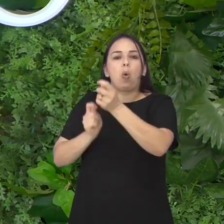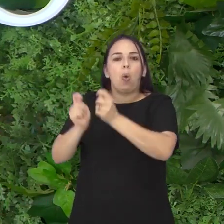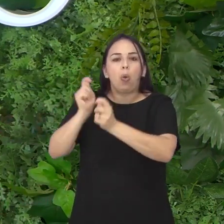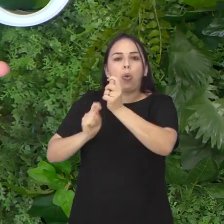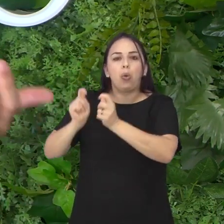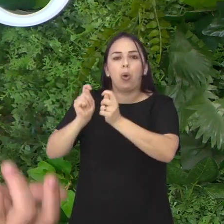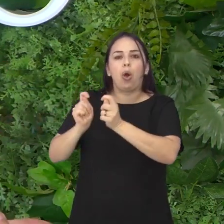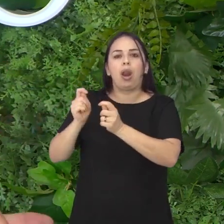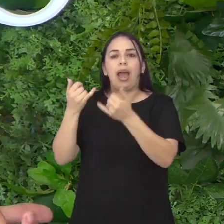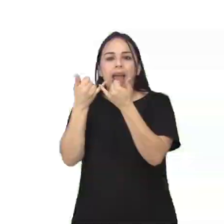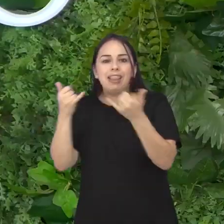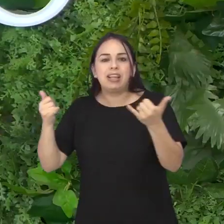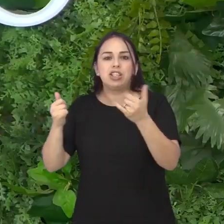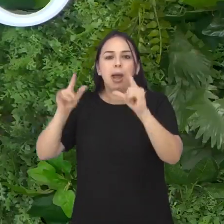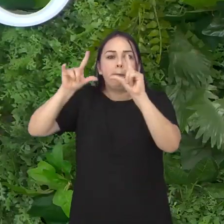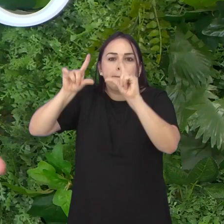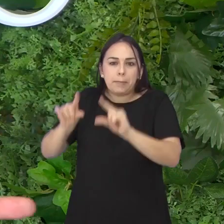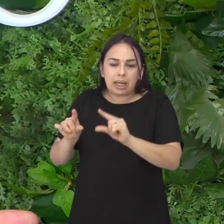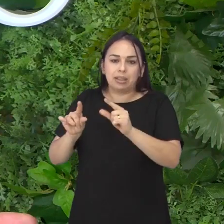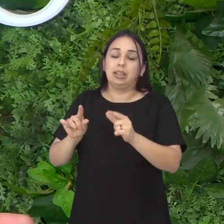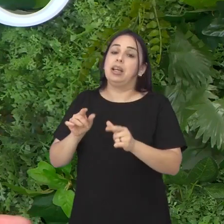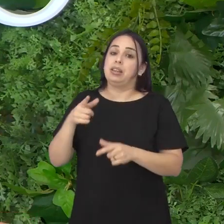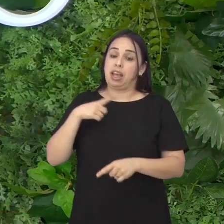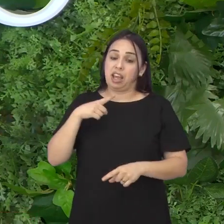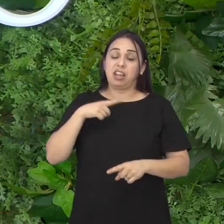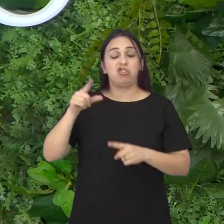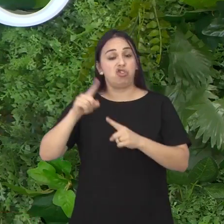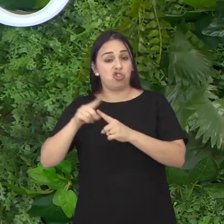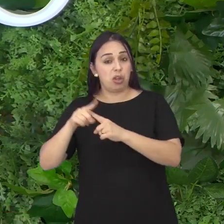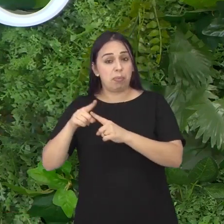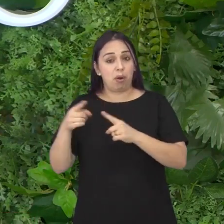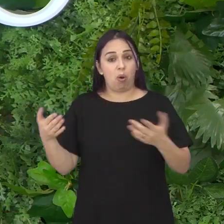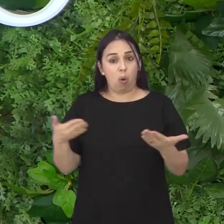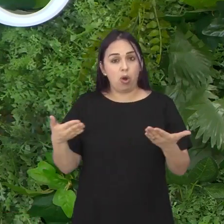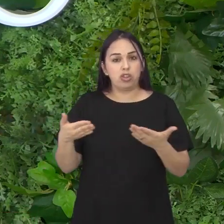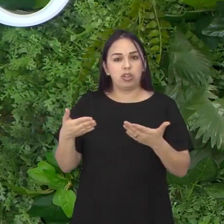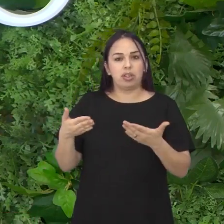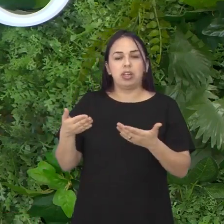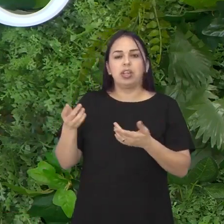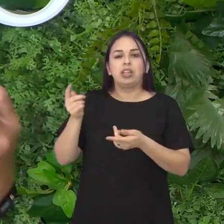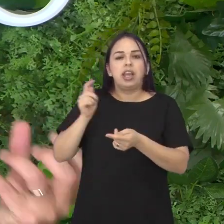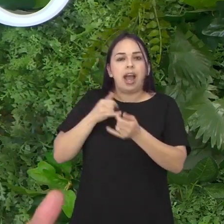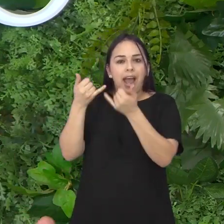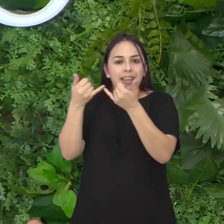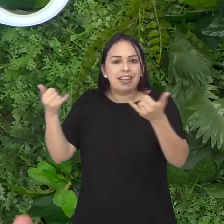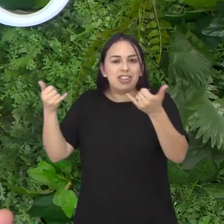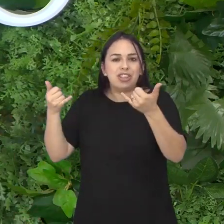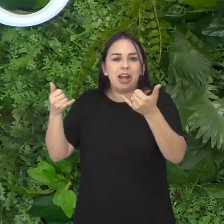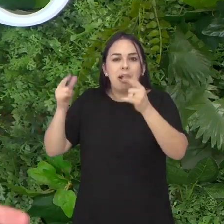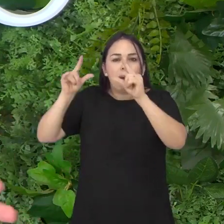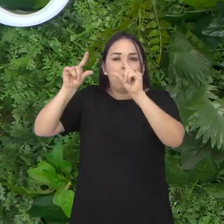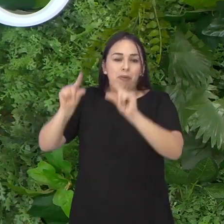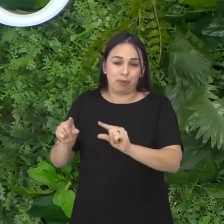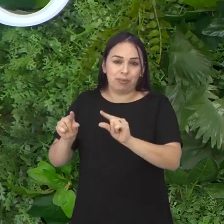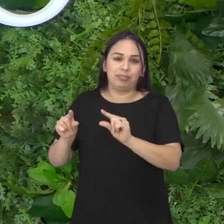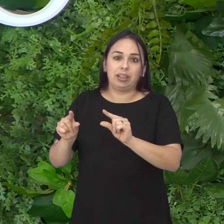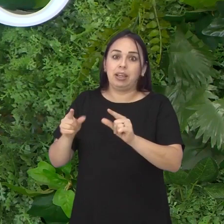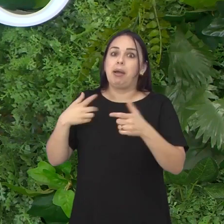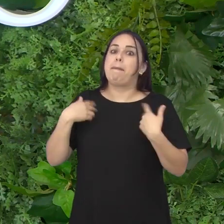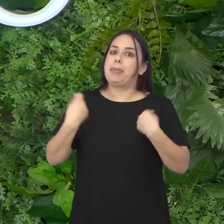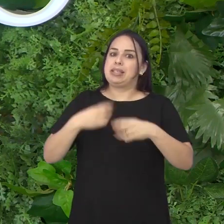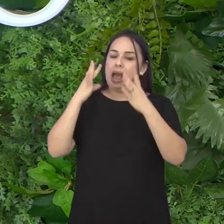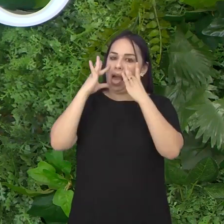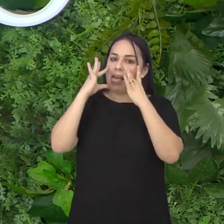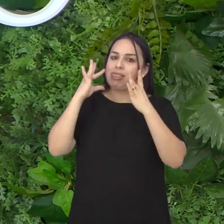energia mais eficiente. Existem modelos de ar-condicionados hoje que de fato têm um consumo muito menor do que no passado. Então é importante